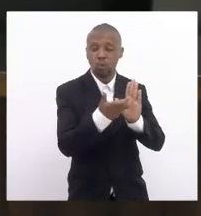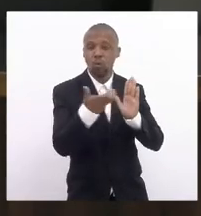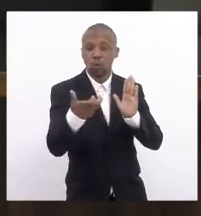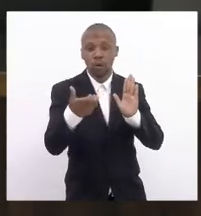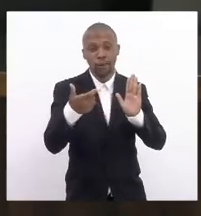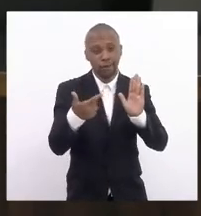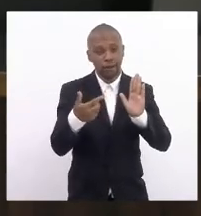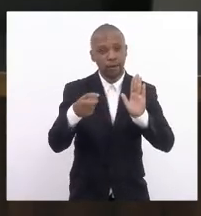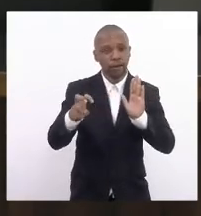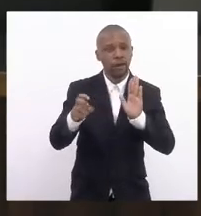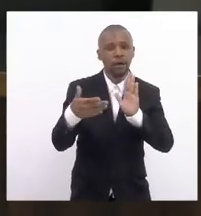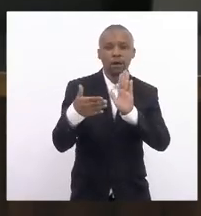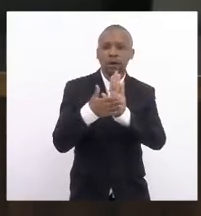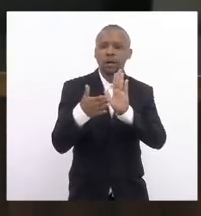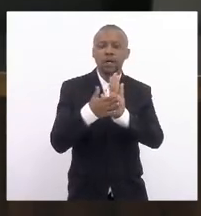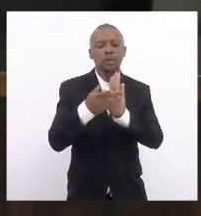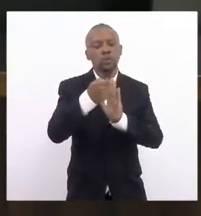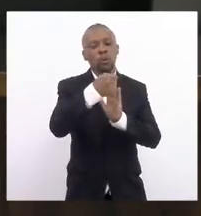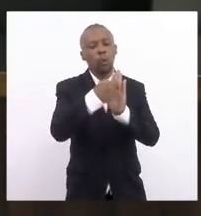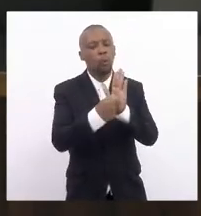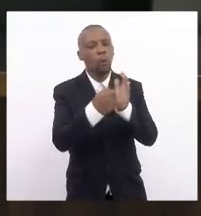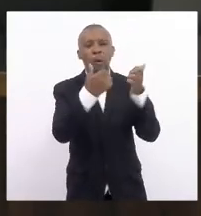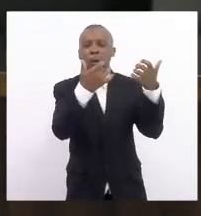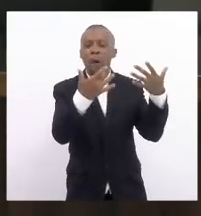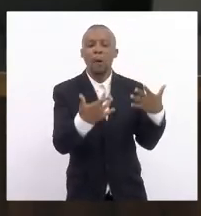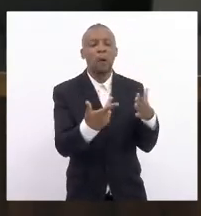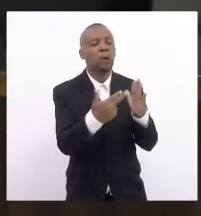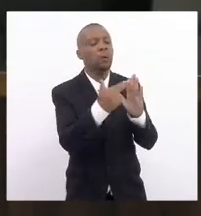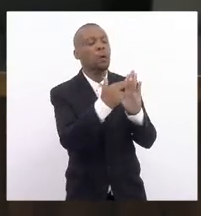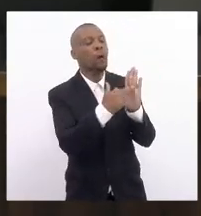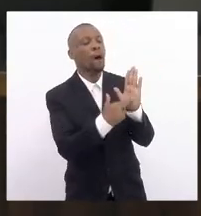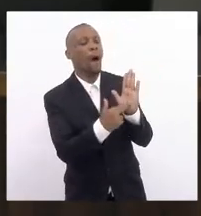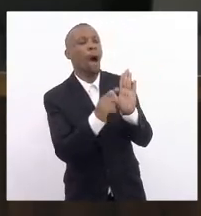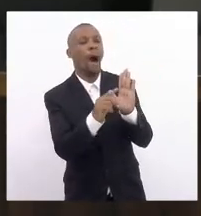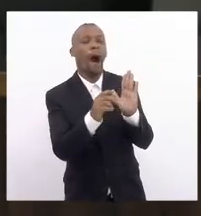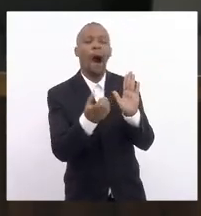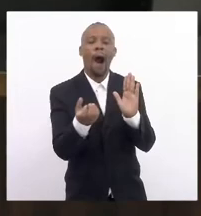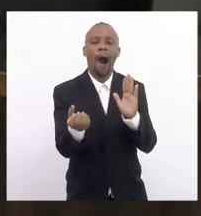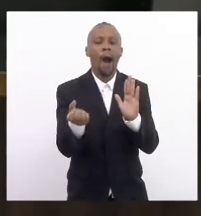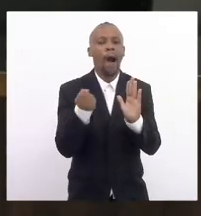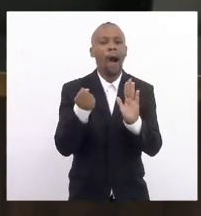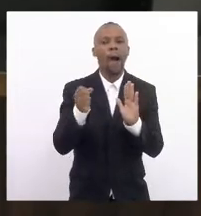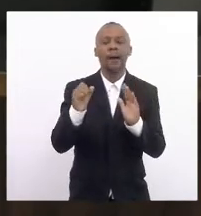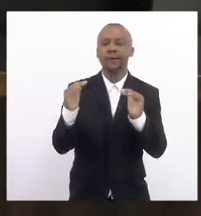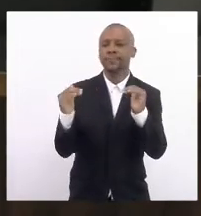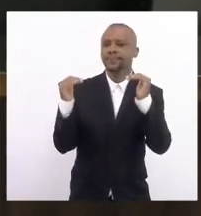da pauta, que fala da regulamentação do Fundo Soberano.